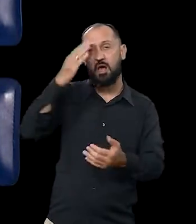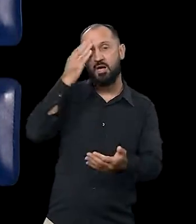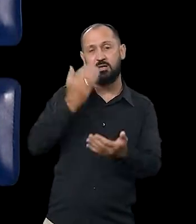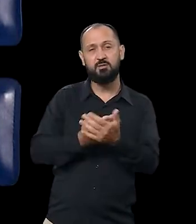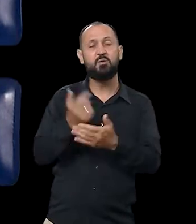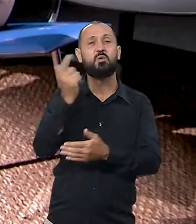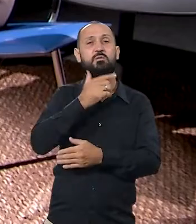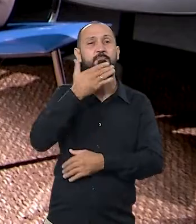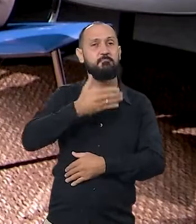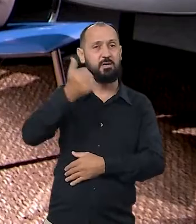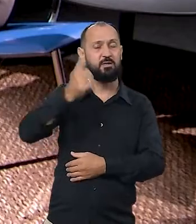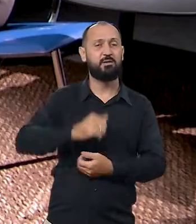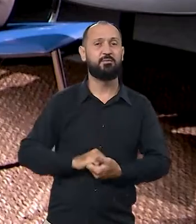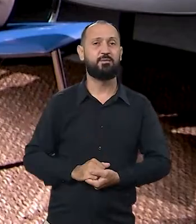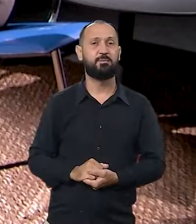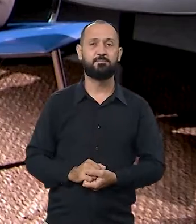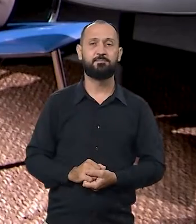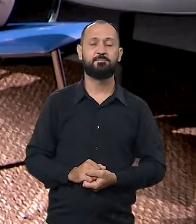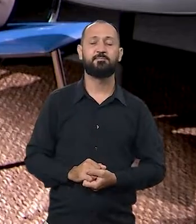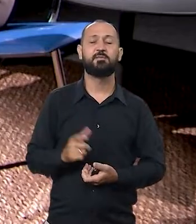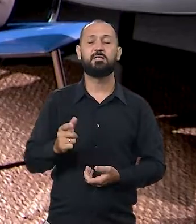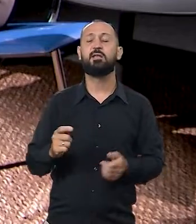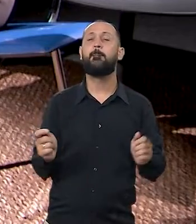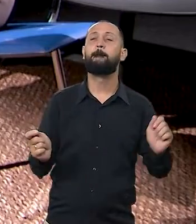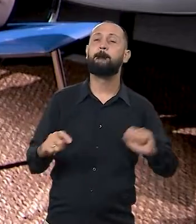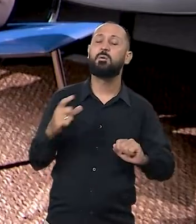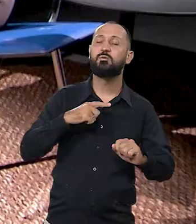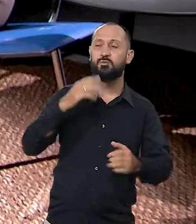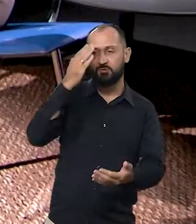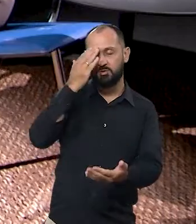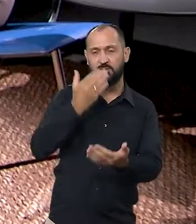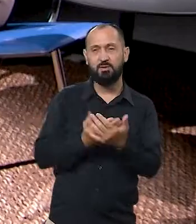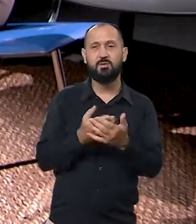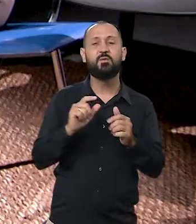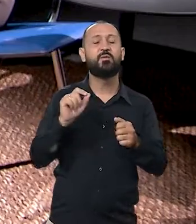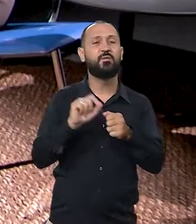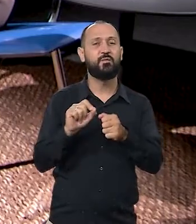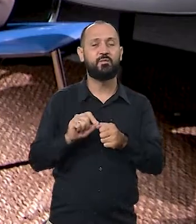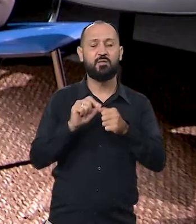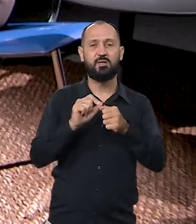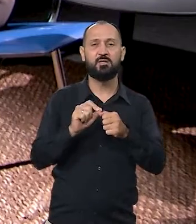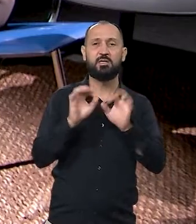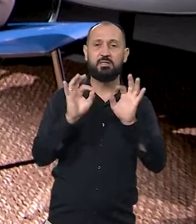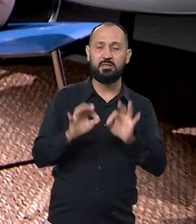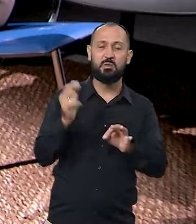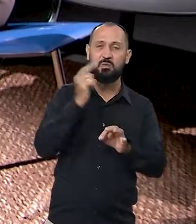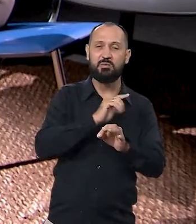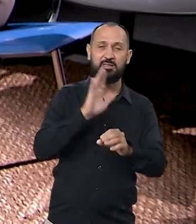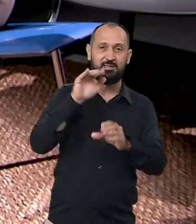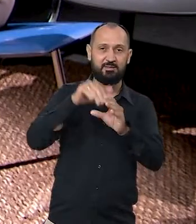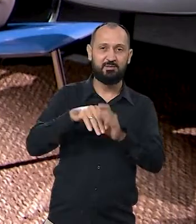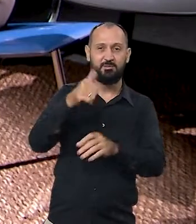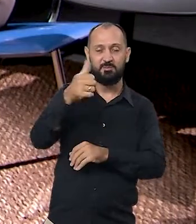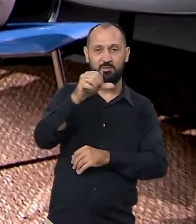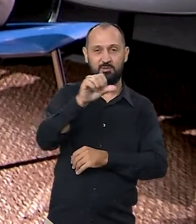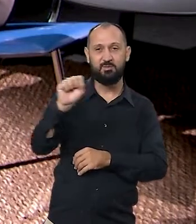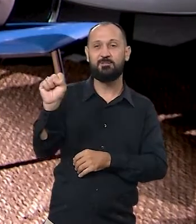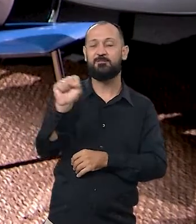que eu poderia ir além. E essa possibilidade de acreditar que fez o senhor acertar as eleições de